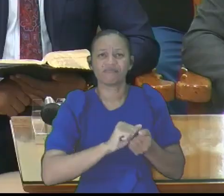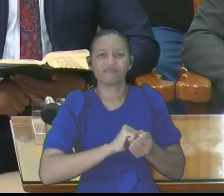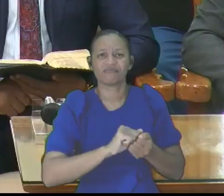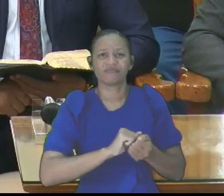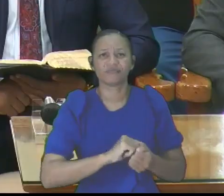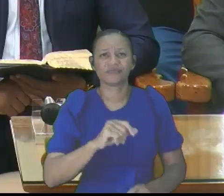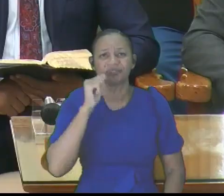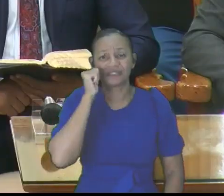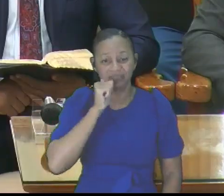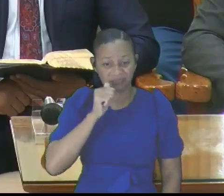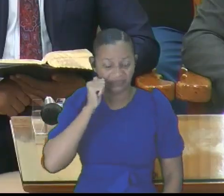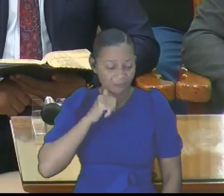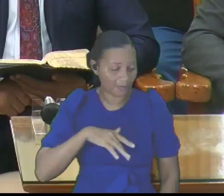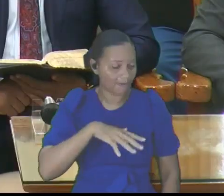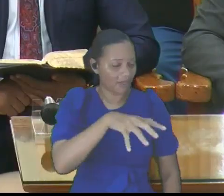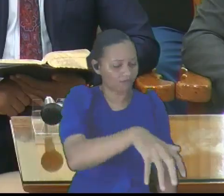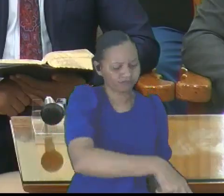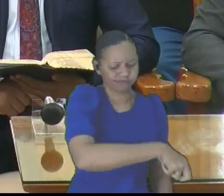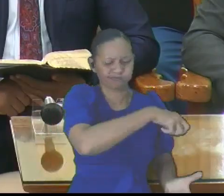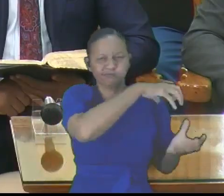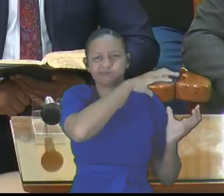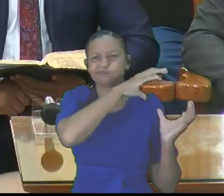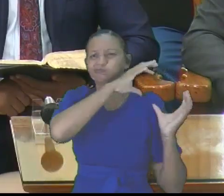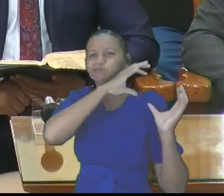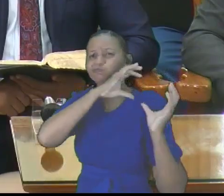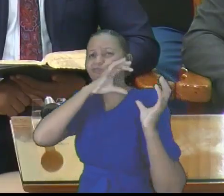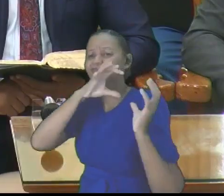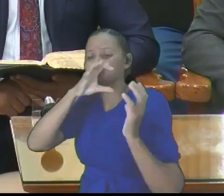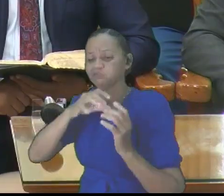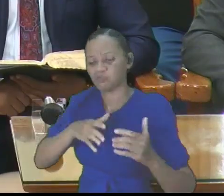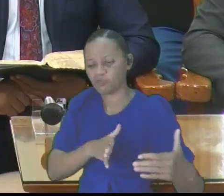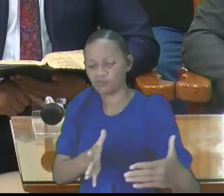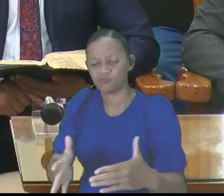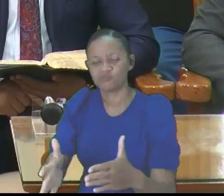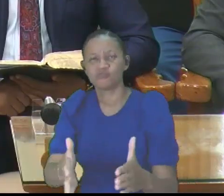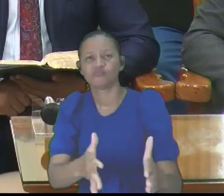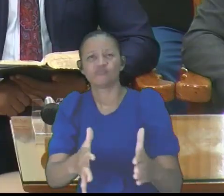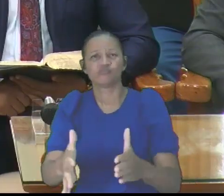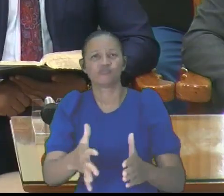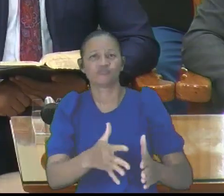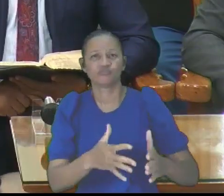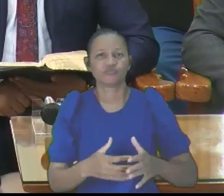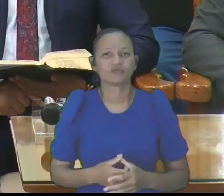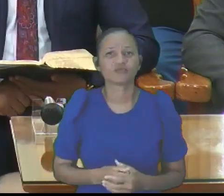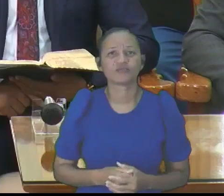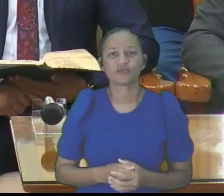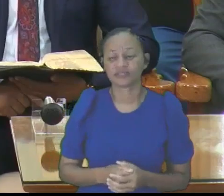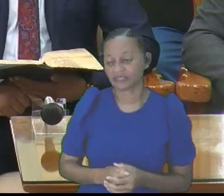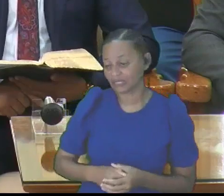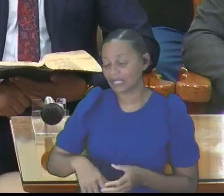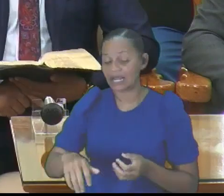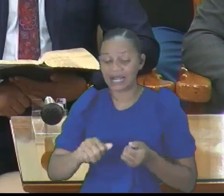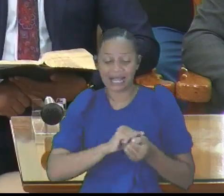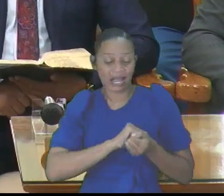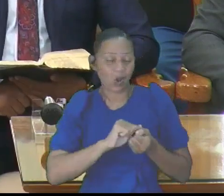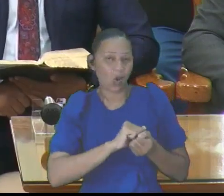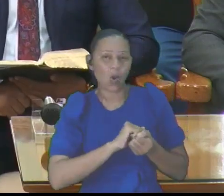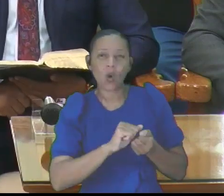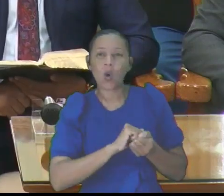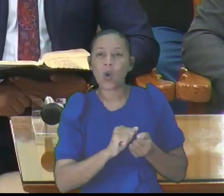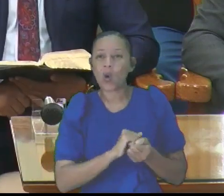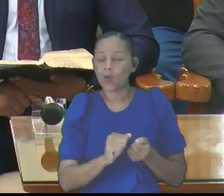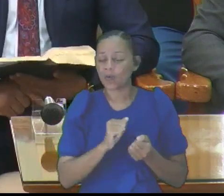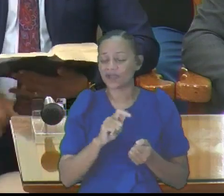aquela mulher que ia para o rio, ou mesmo em casa, ela saía, chamava-se lavar roupa de ganho. Quem